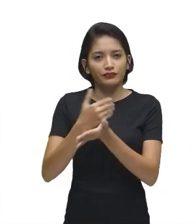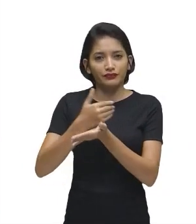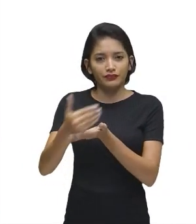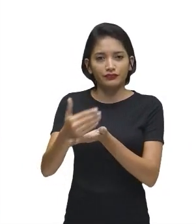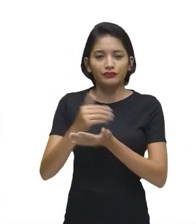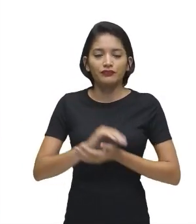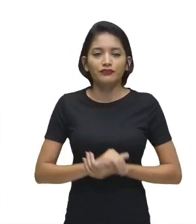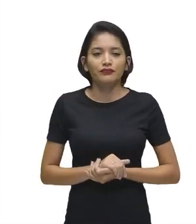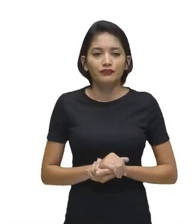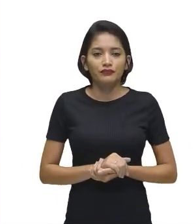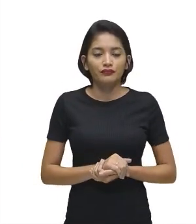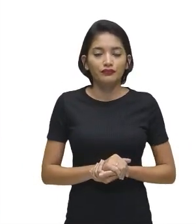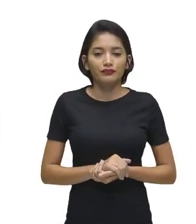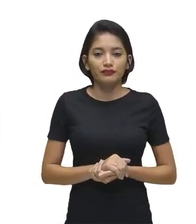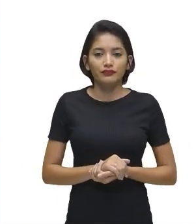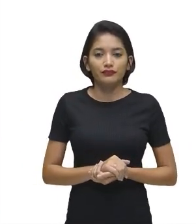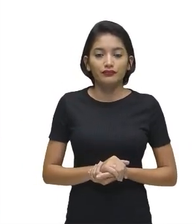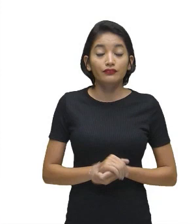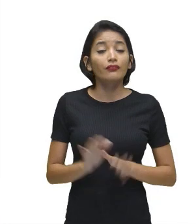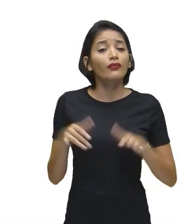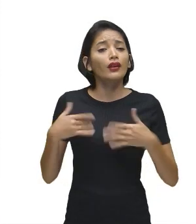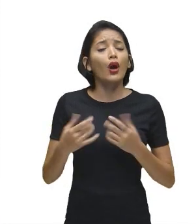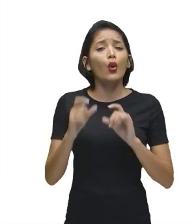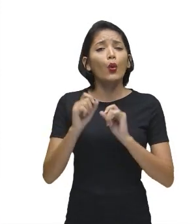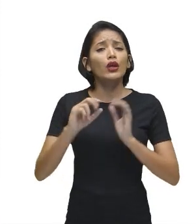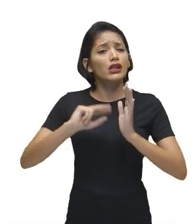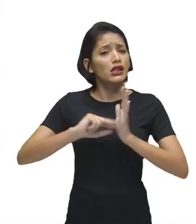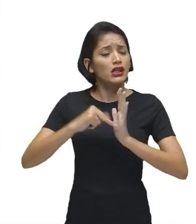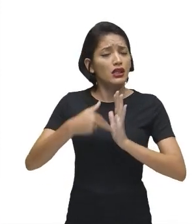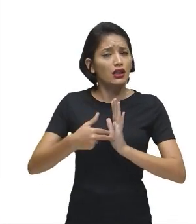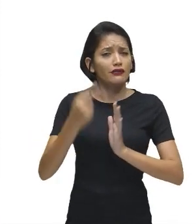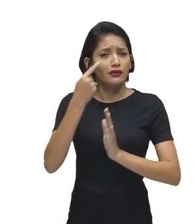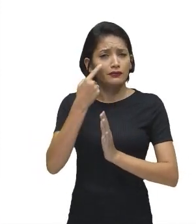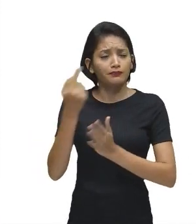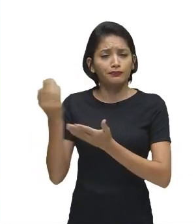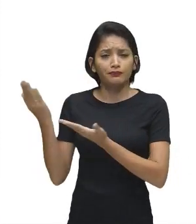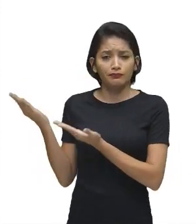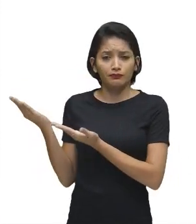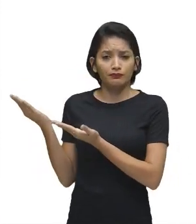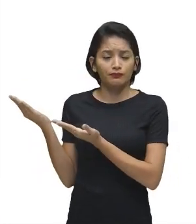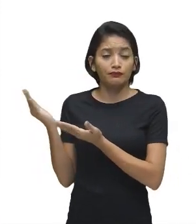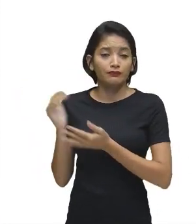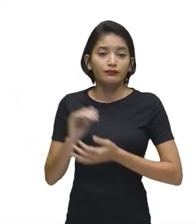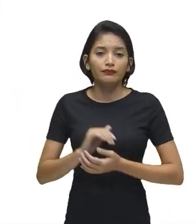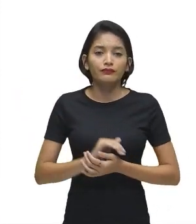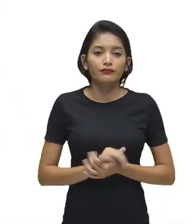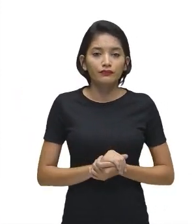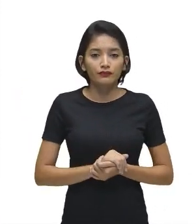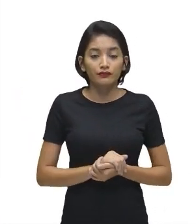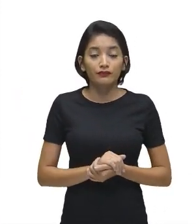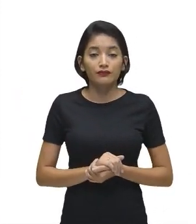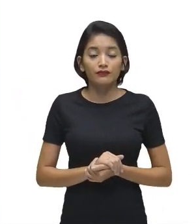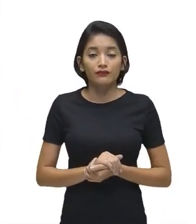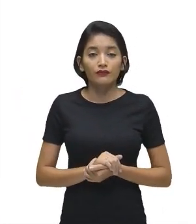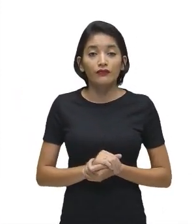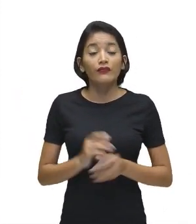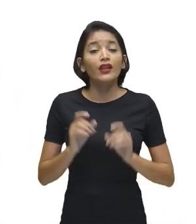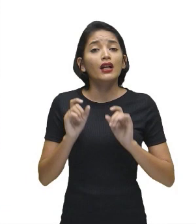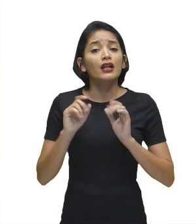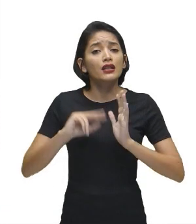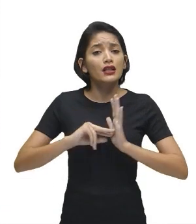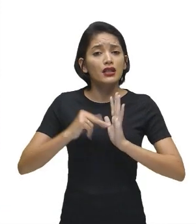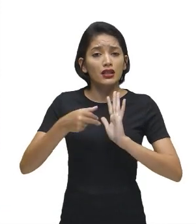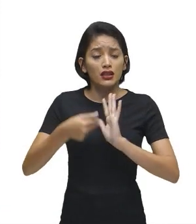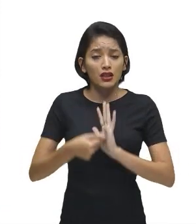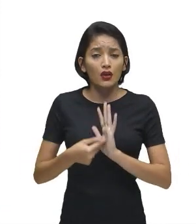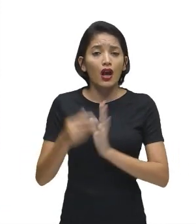hoje. Então, o que é o impressionismo? Bem, o impressionismo, ele foi um